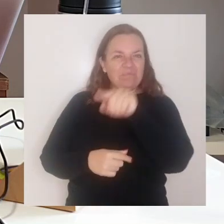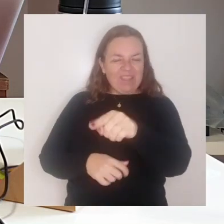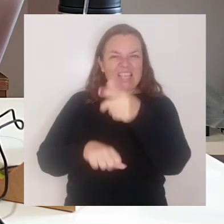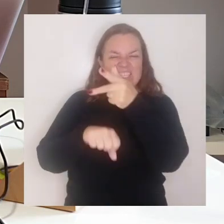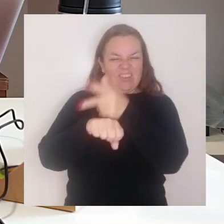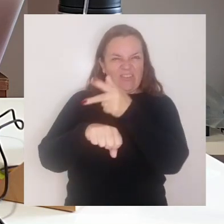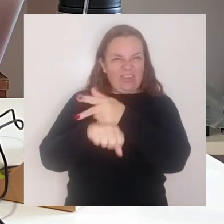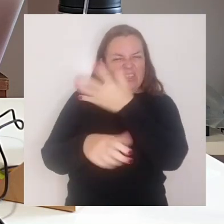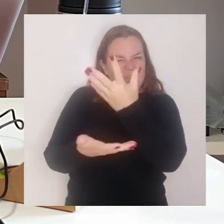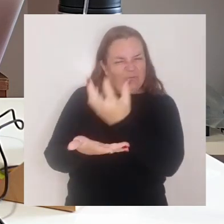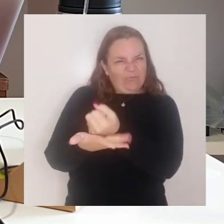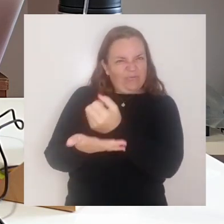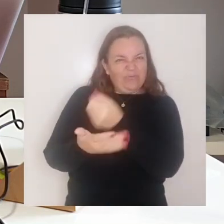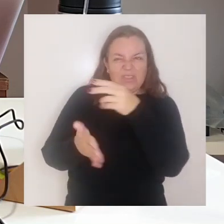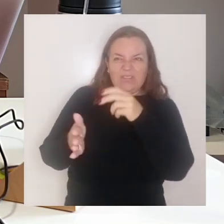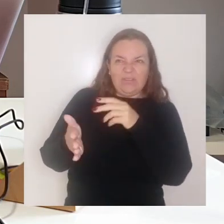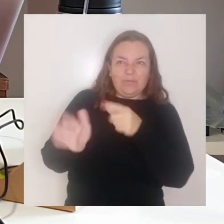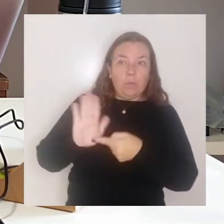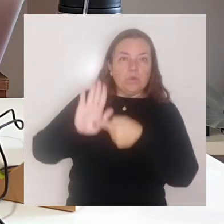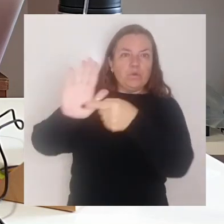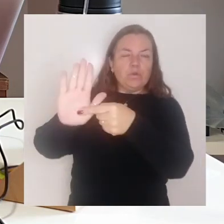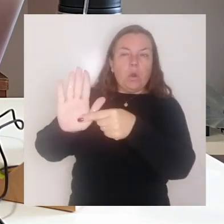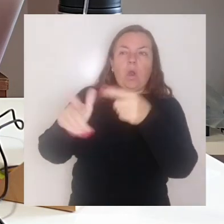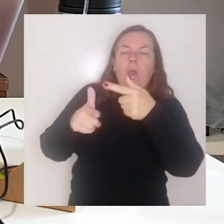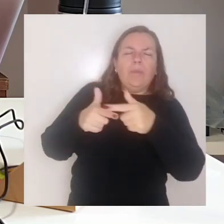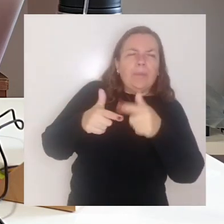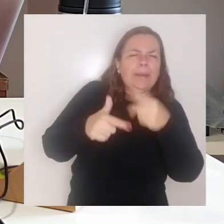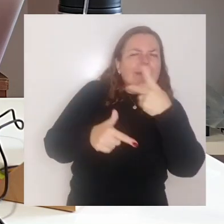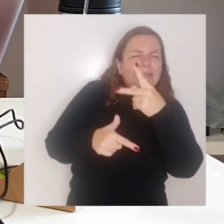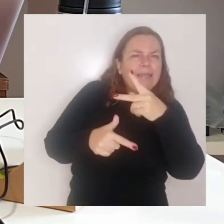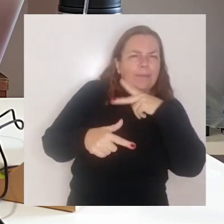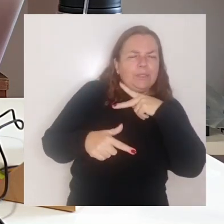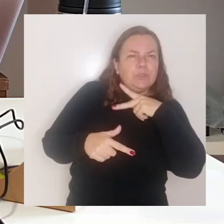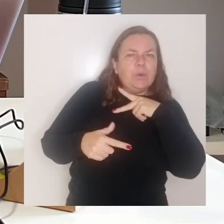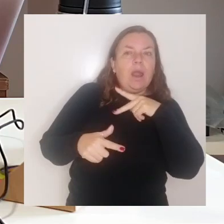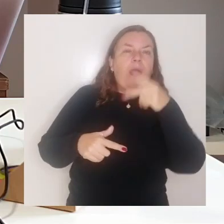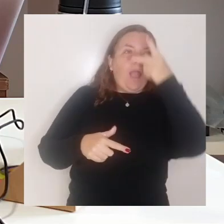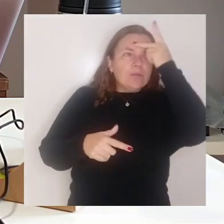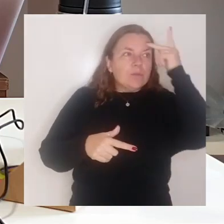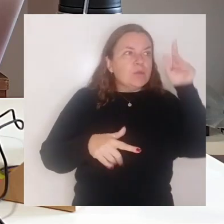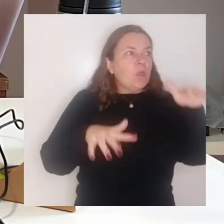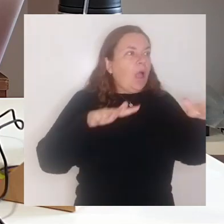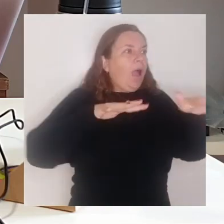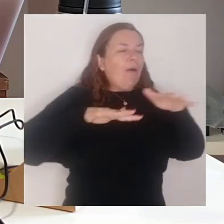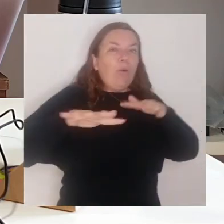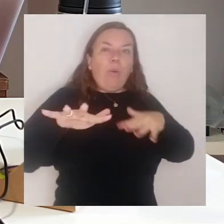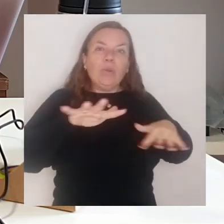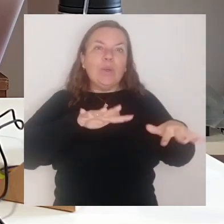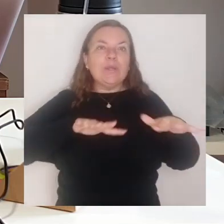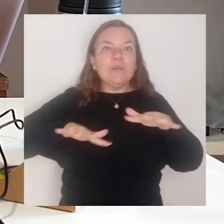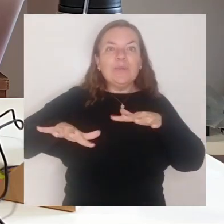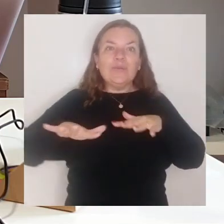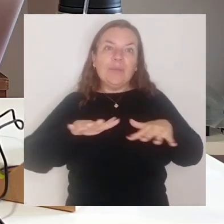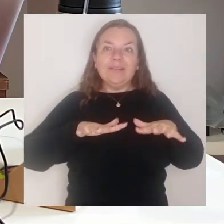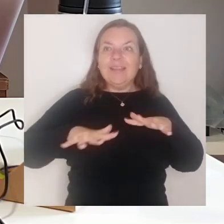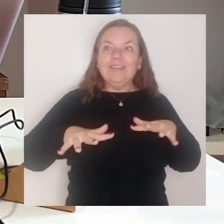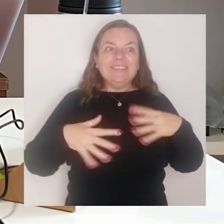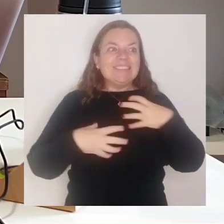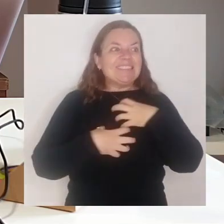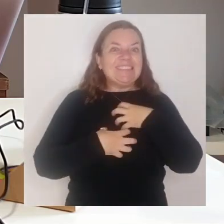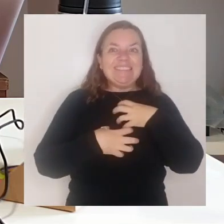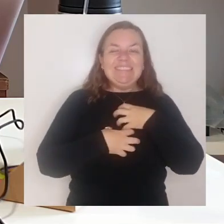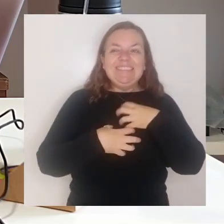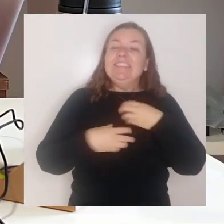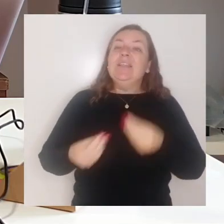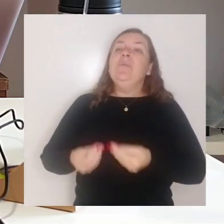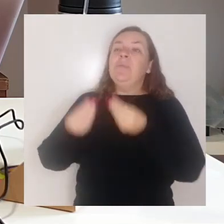essa iniciativa dele de expor a problemática gerou uma mobilização além daqueles que foram lá fazer as compras, gerou um